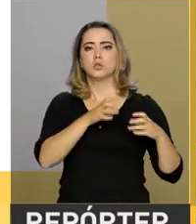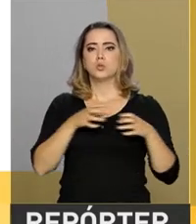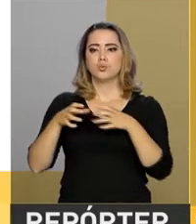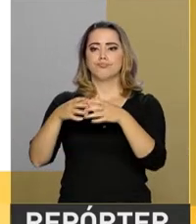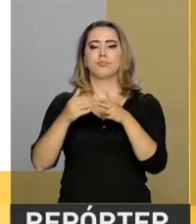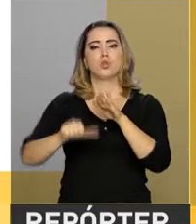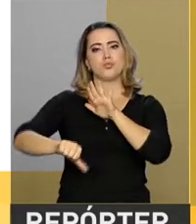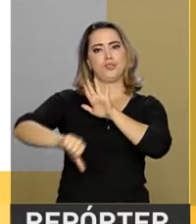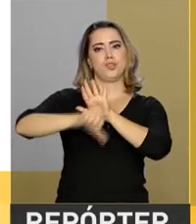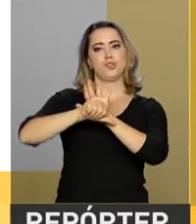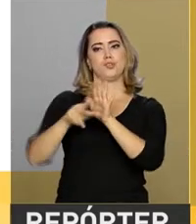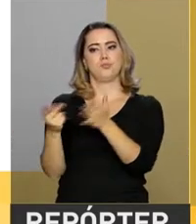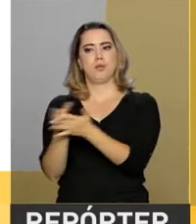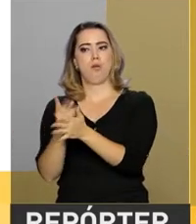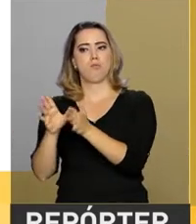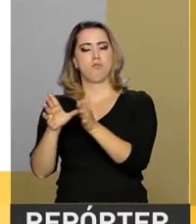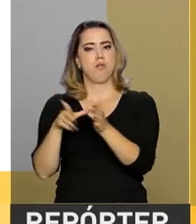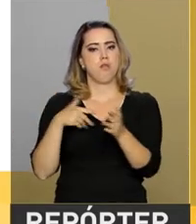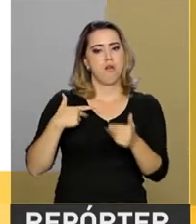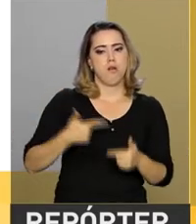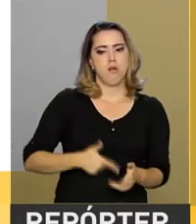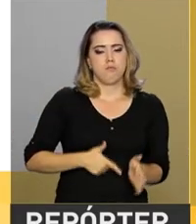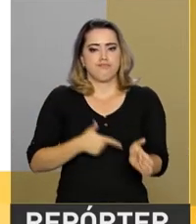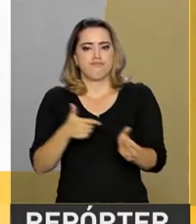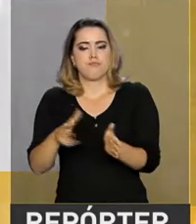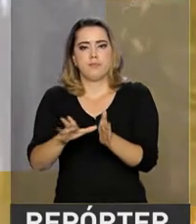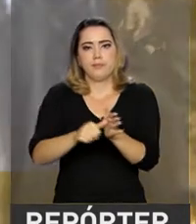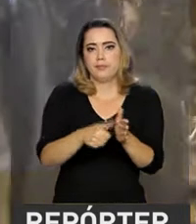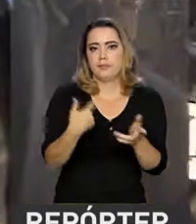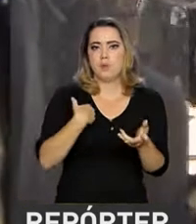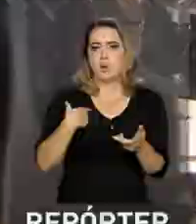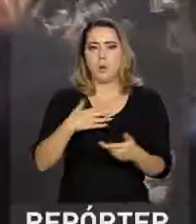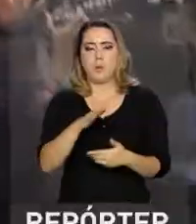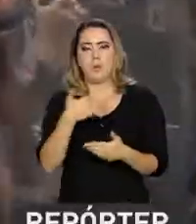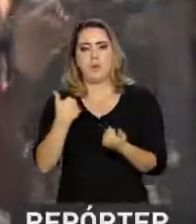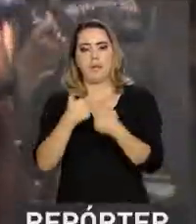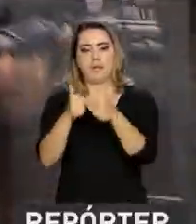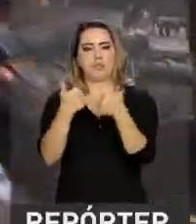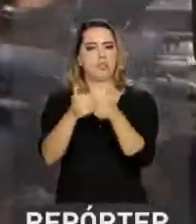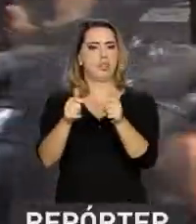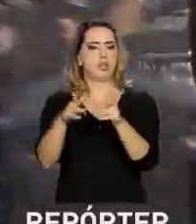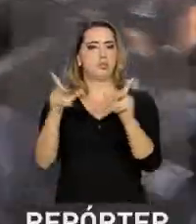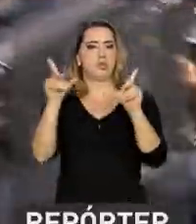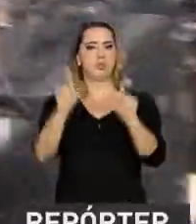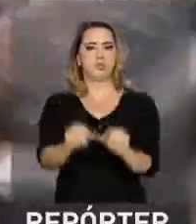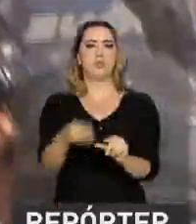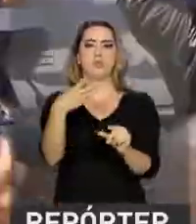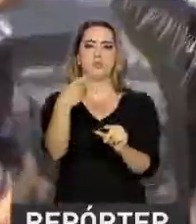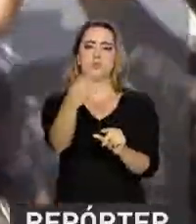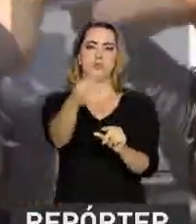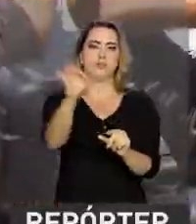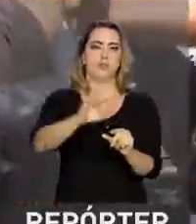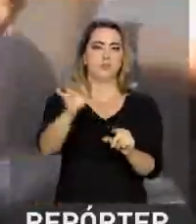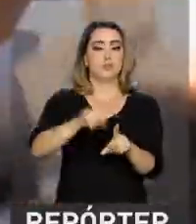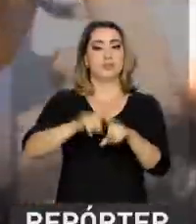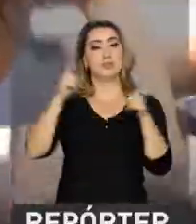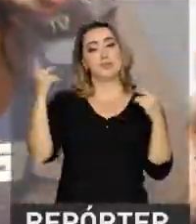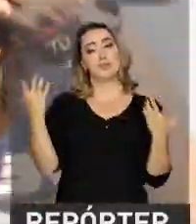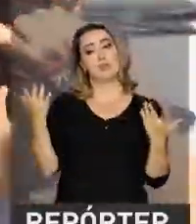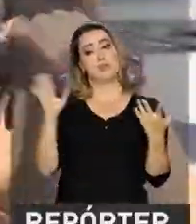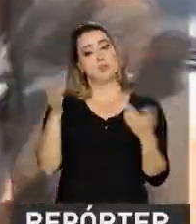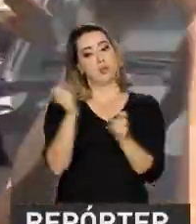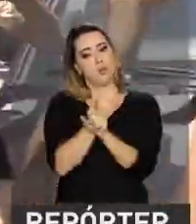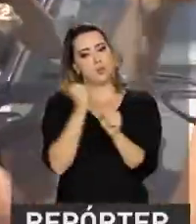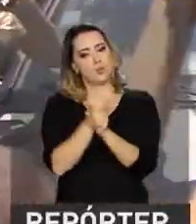de crimes e delitos. Assaltos, roubos de automóveis, de carga caiu 37%. Agora, algo que foi